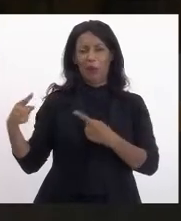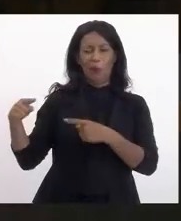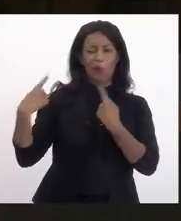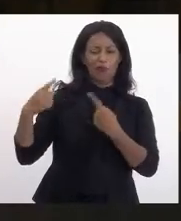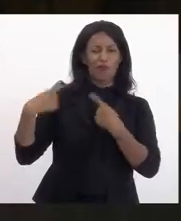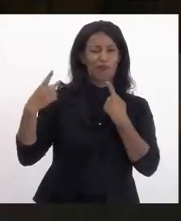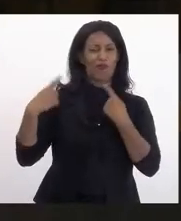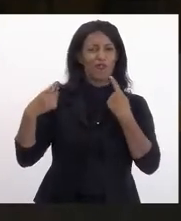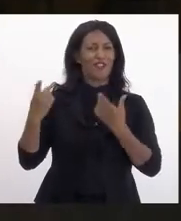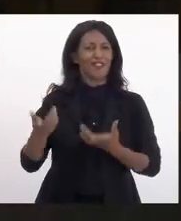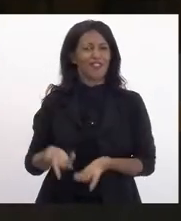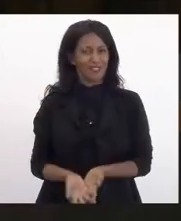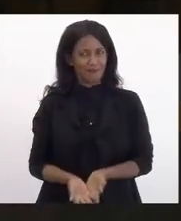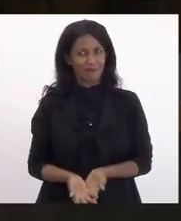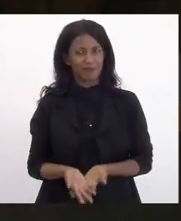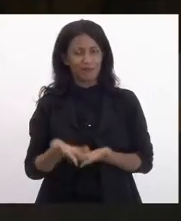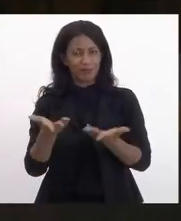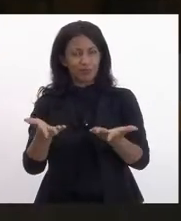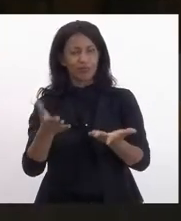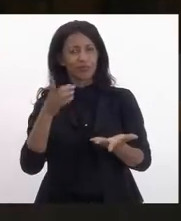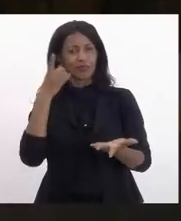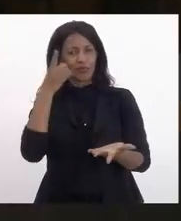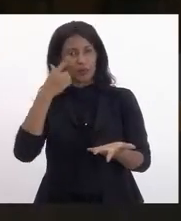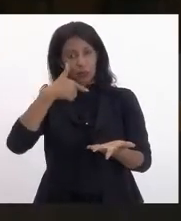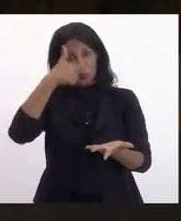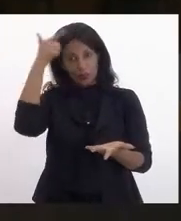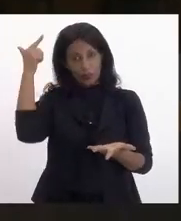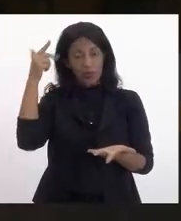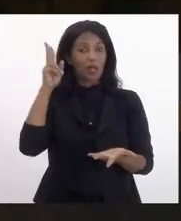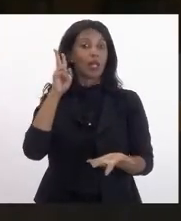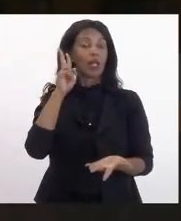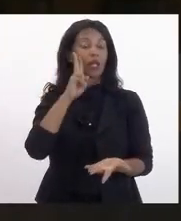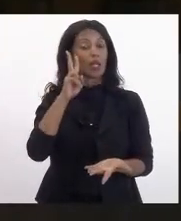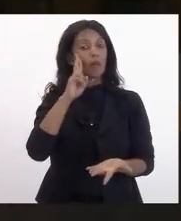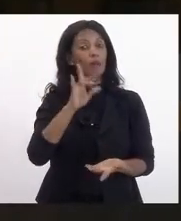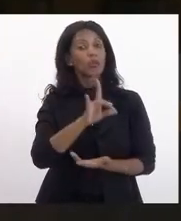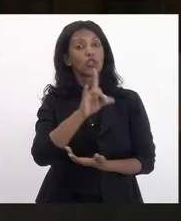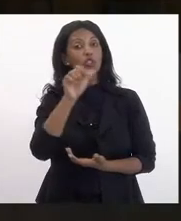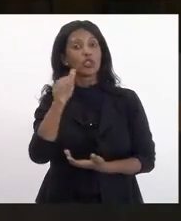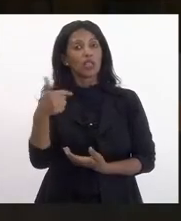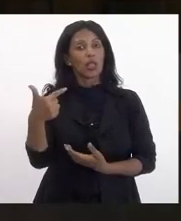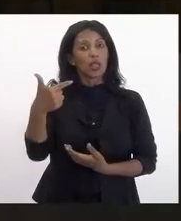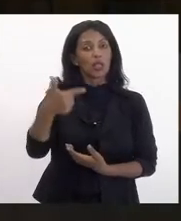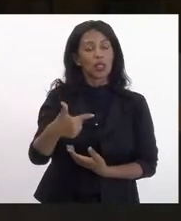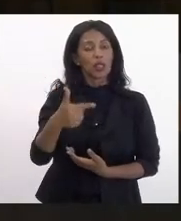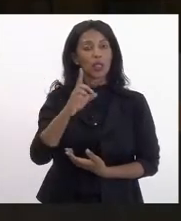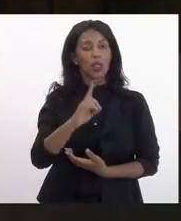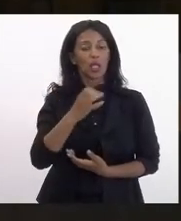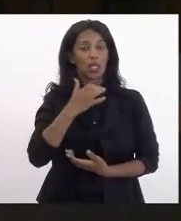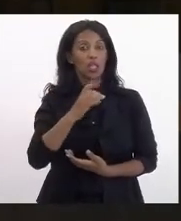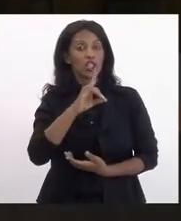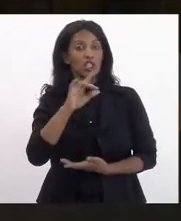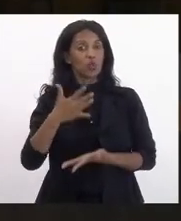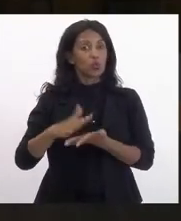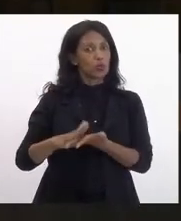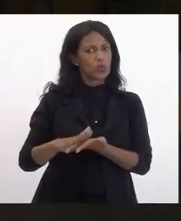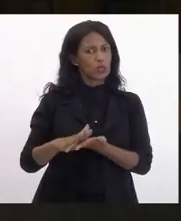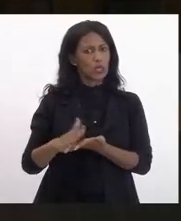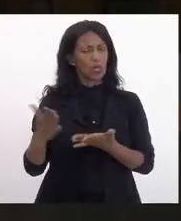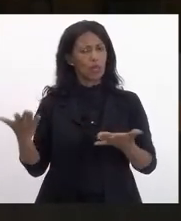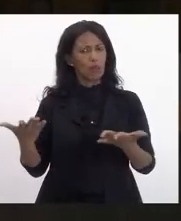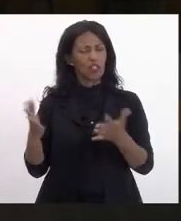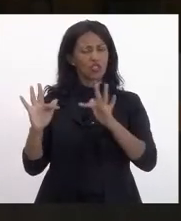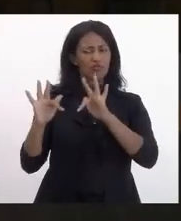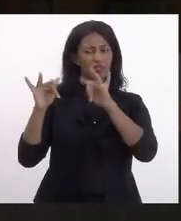provocação, da bela fala aqui do deputado Luiz Paulo, lembrando esse dia do samba, lembrando que a gente finalizou o